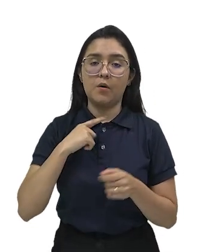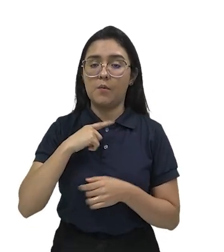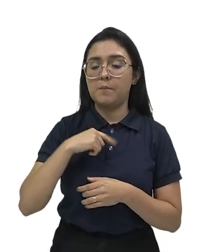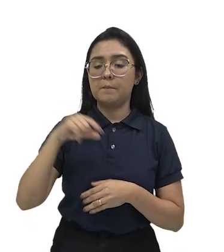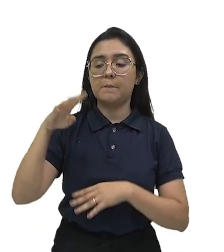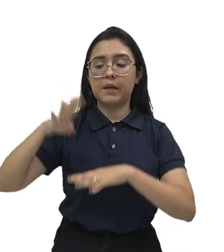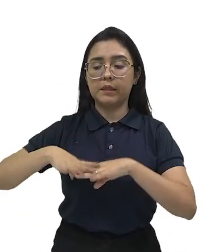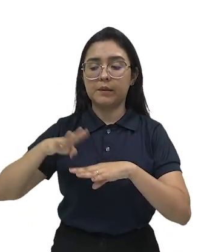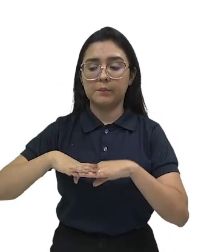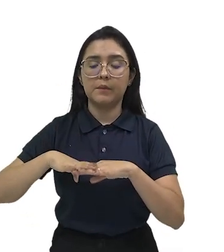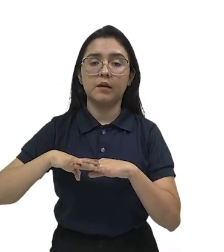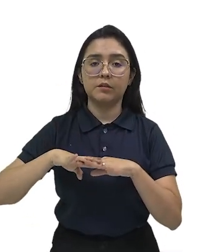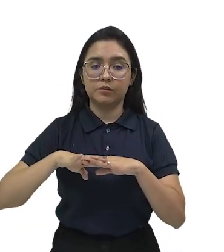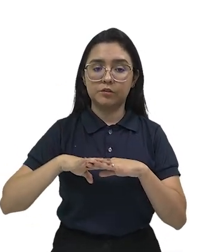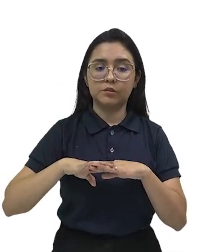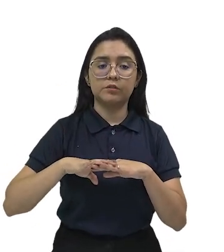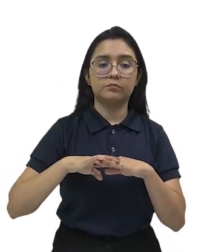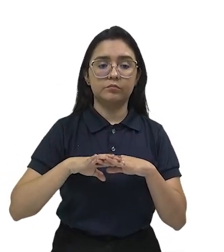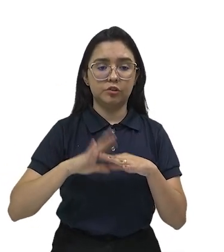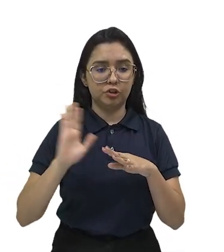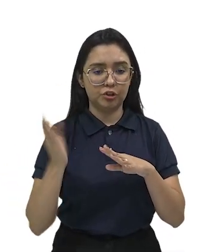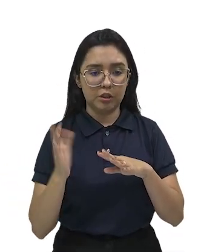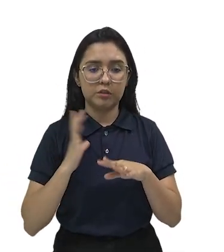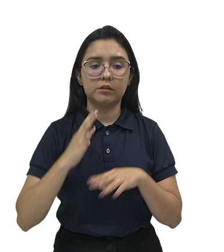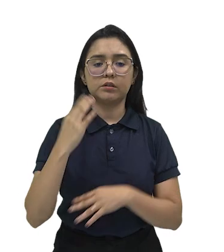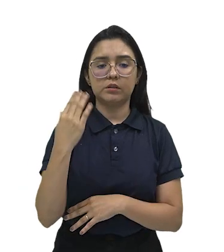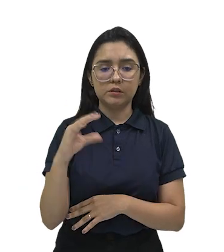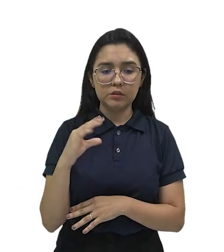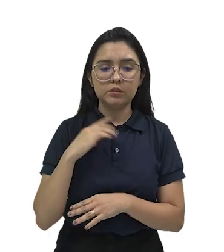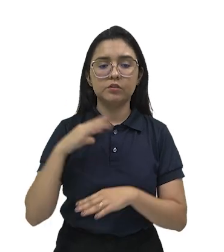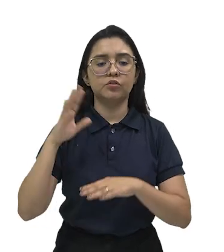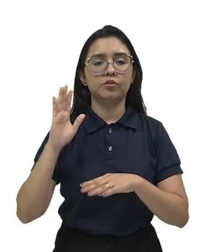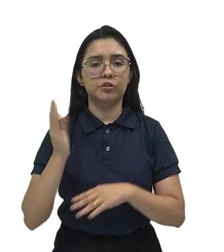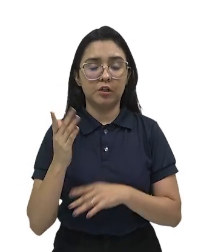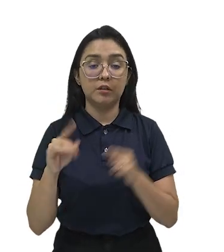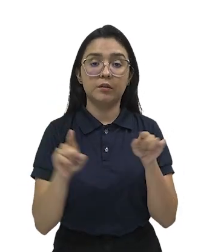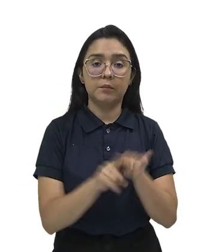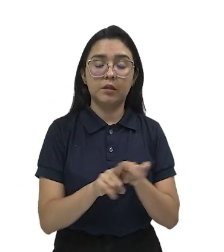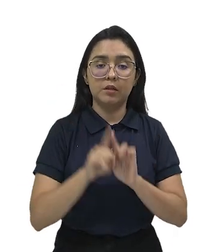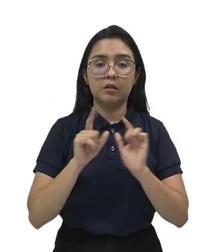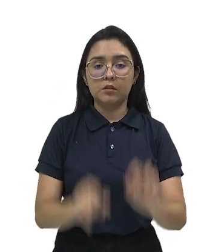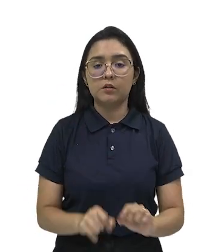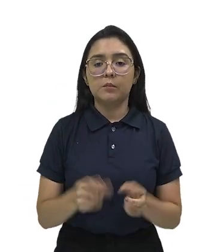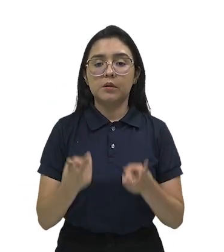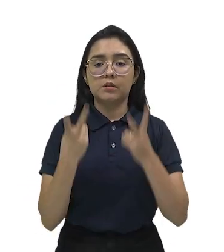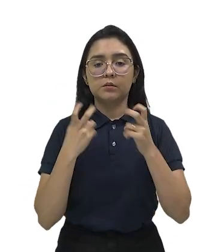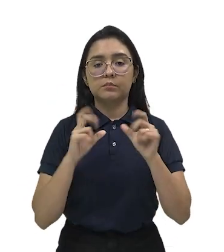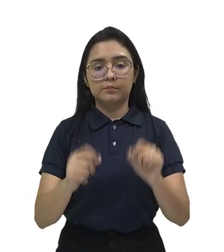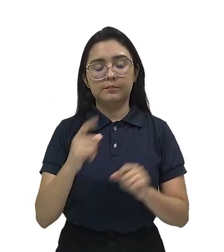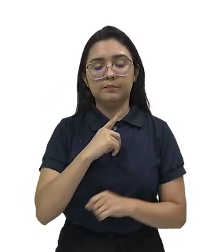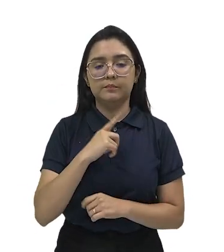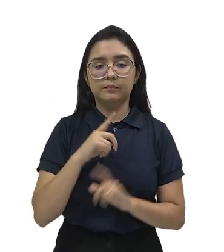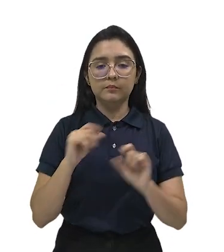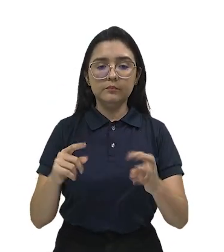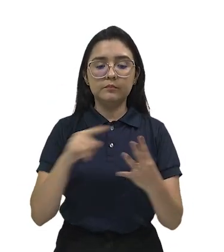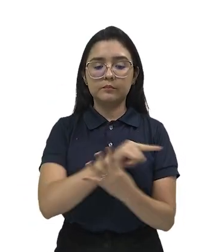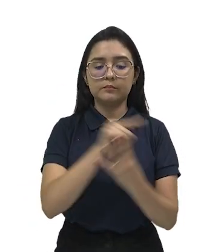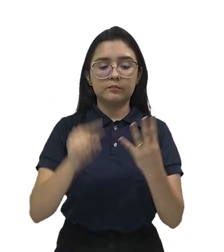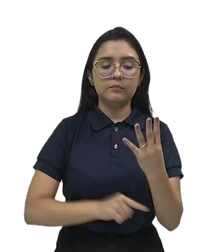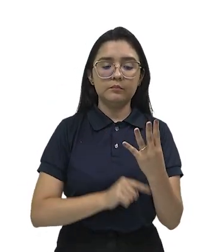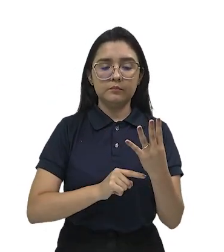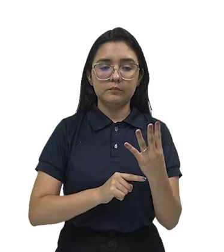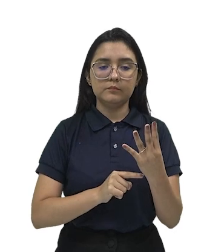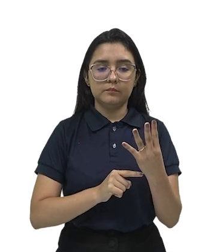Se ela se escreve de idioma, descarta a ciência e assim sucessivamente. Então ela tem 4